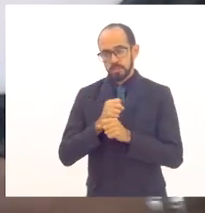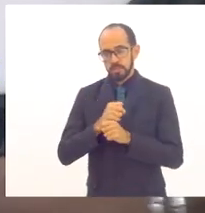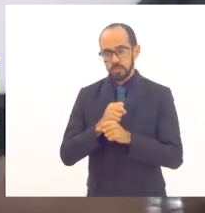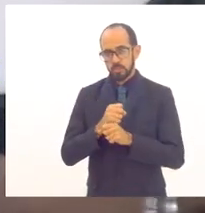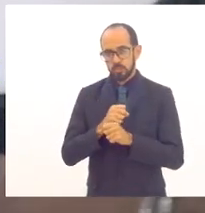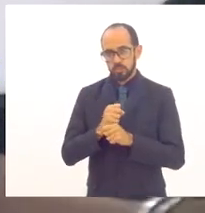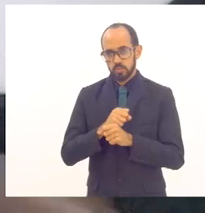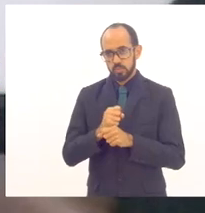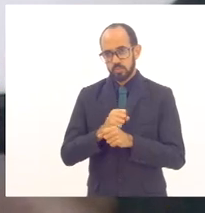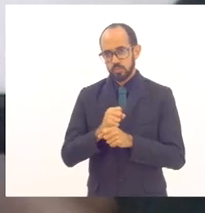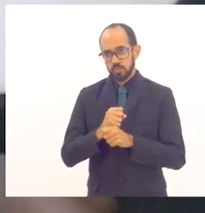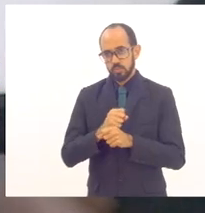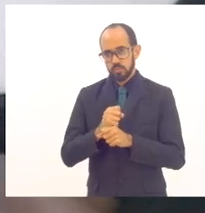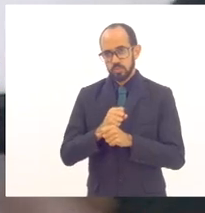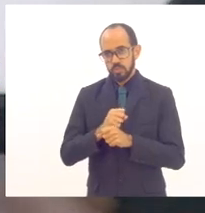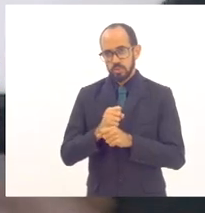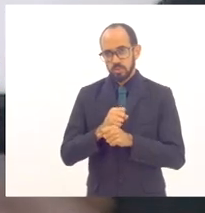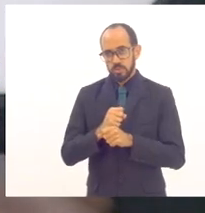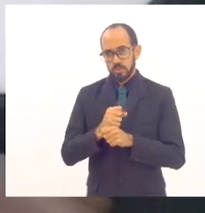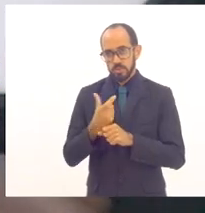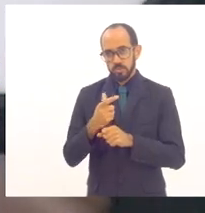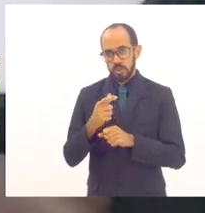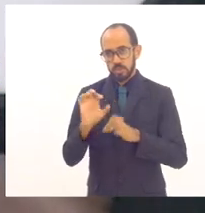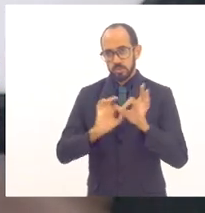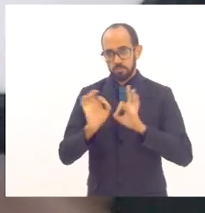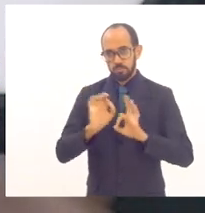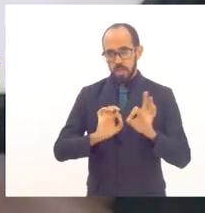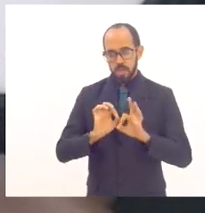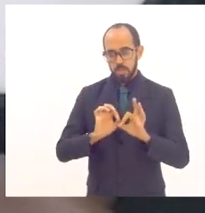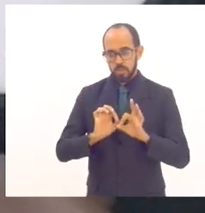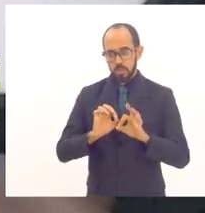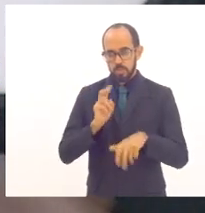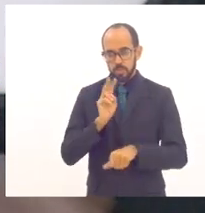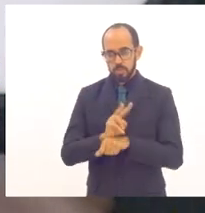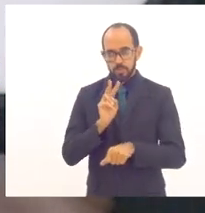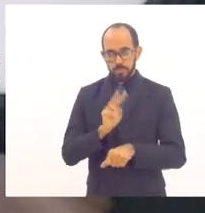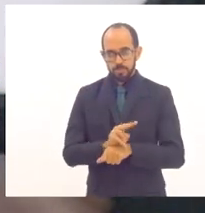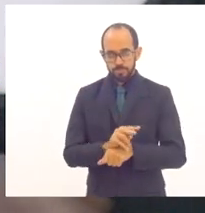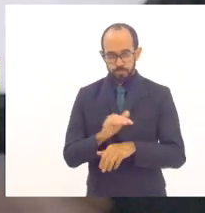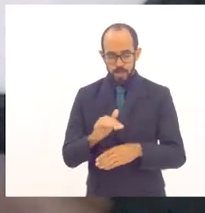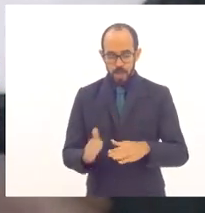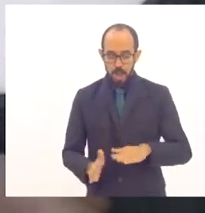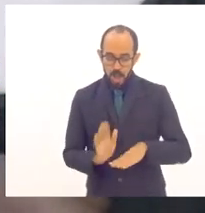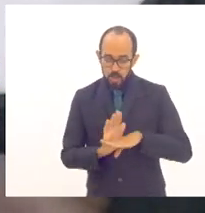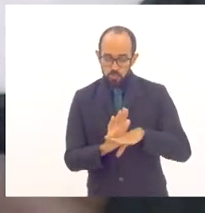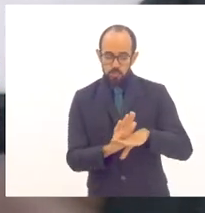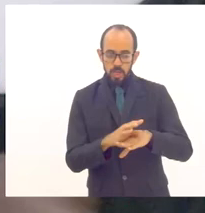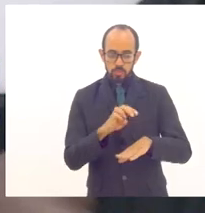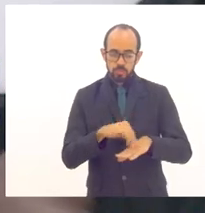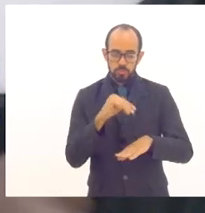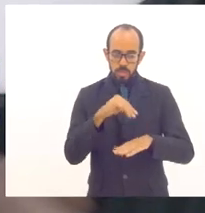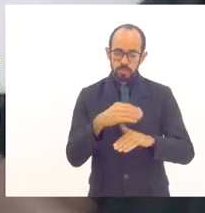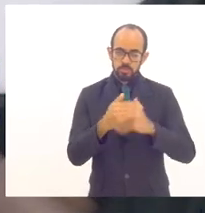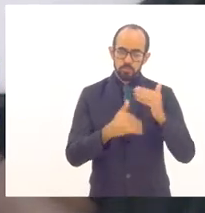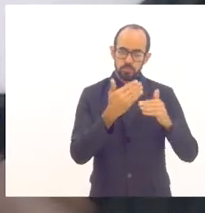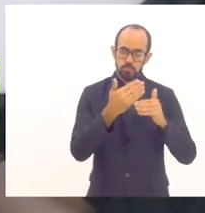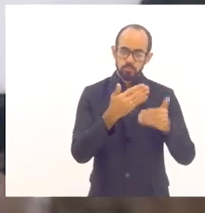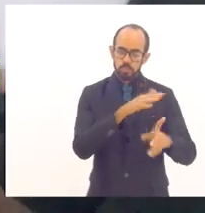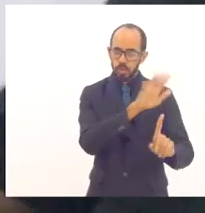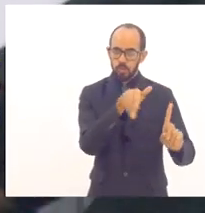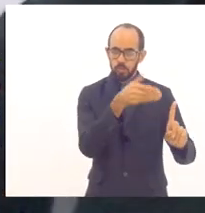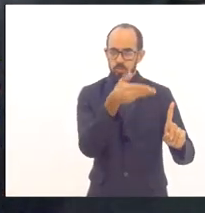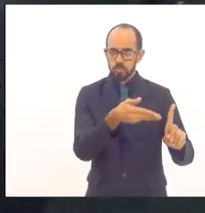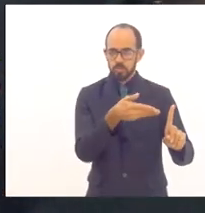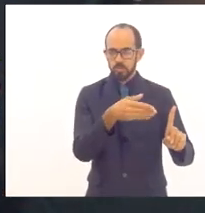uma década, sem esse plano de salvaguarda e sem levar os mestres e mestras ao status que lhes é devido, o que, que